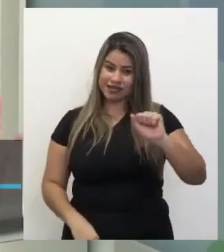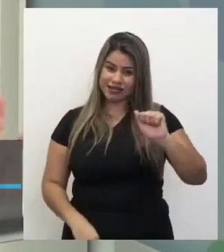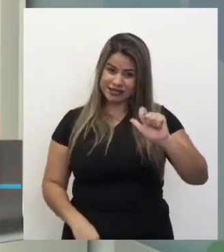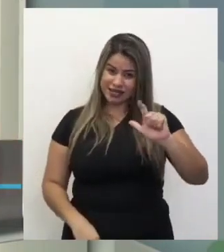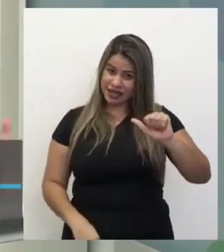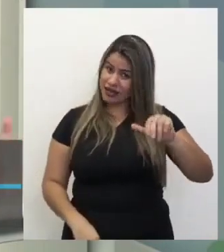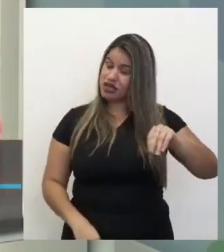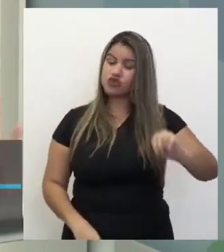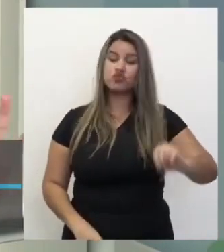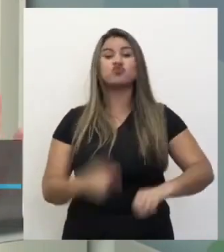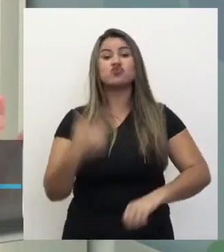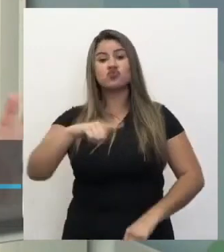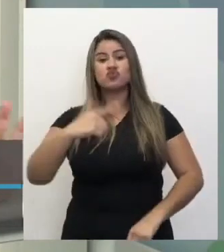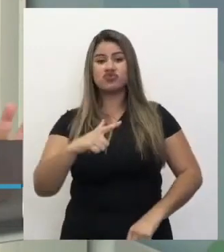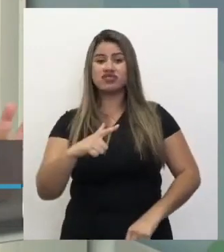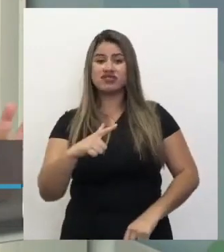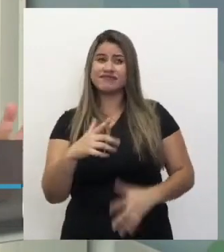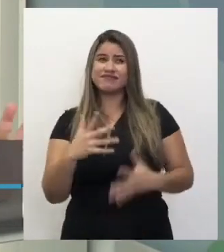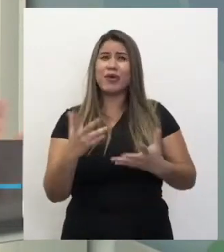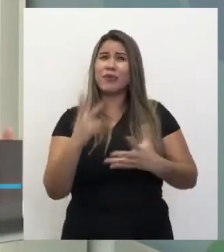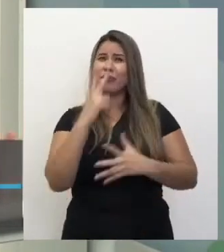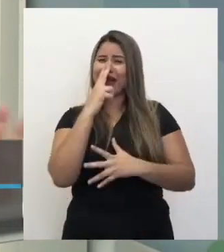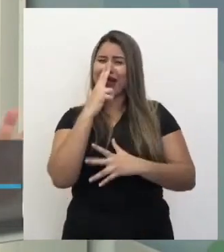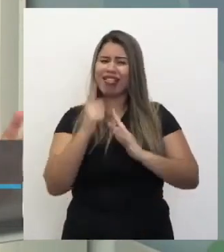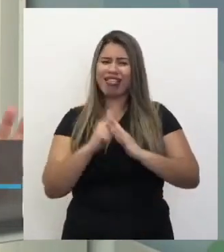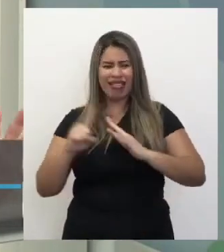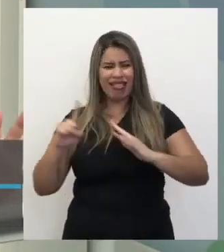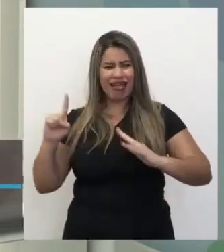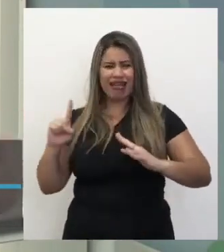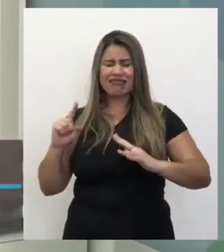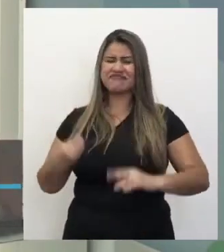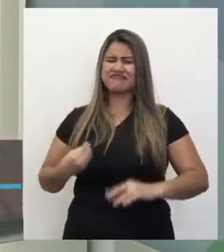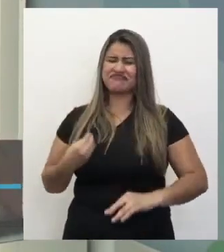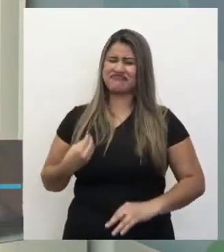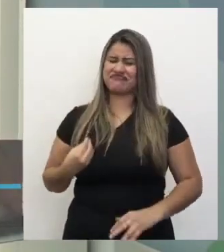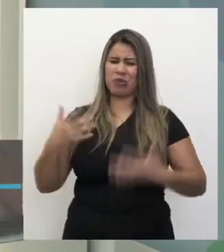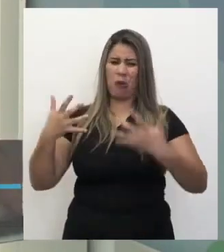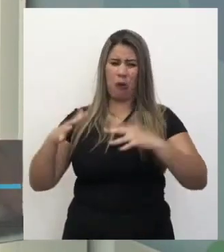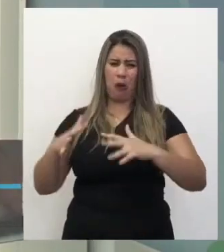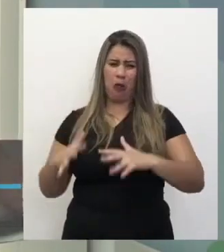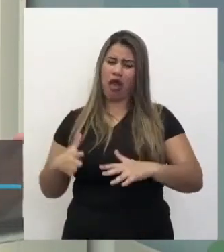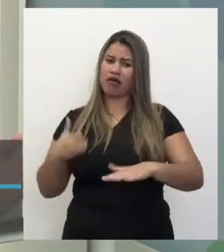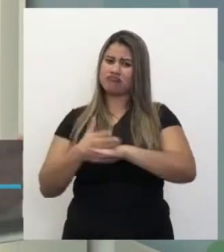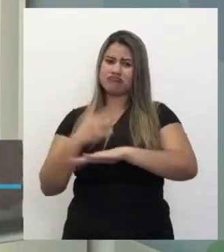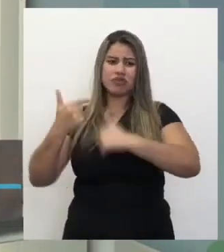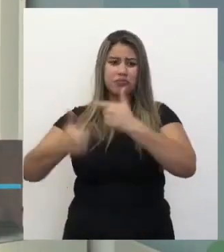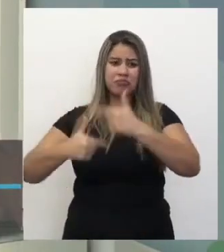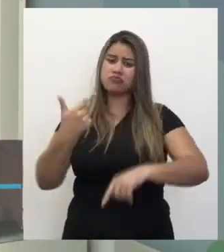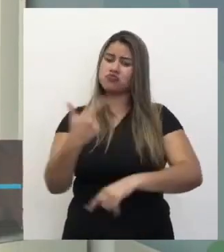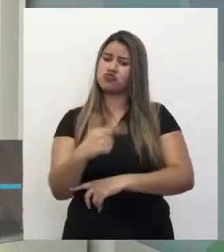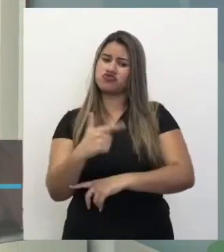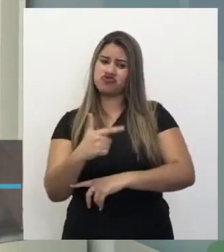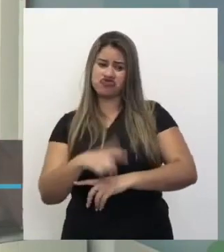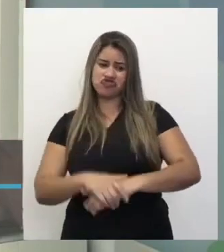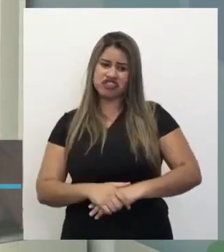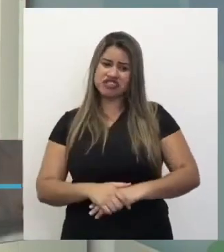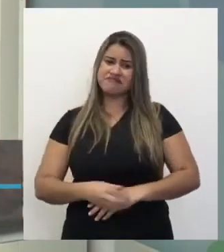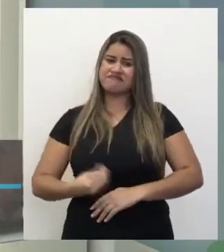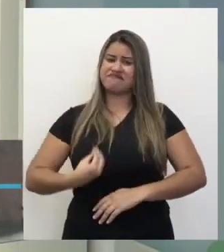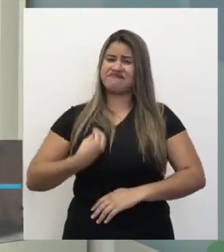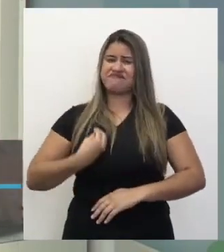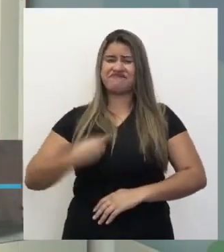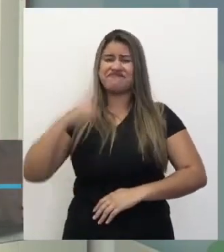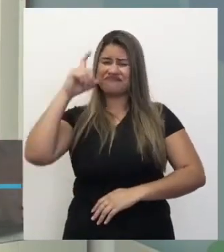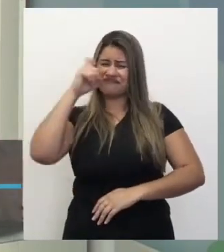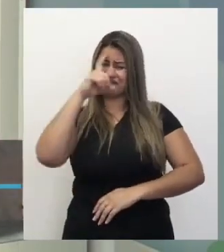vivia numa situação de quase mendicância. Era muito precária a vida dele, não tinha acesso a trabalho, mal tinha acesso à sobrevivência,